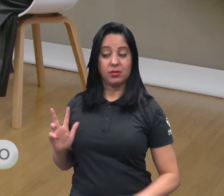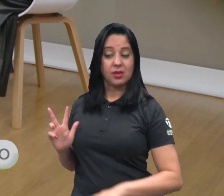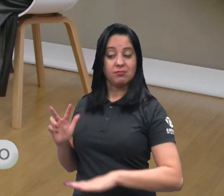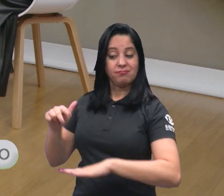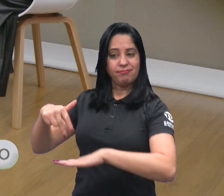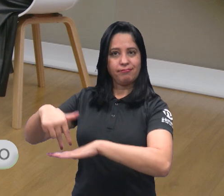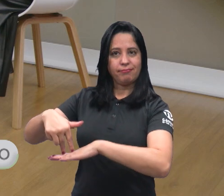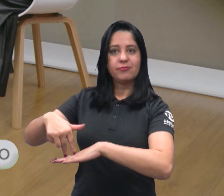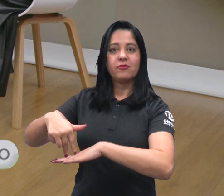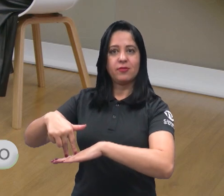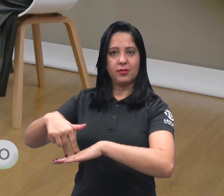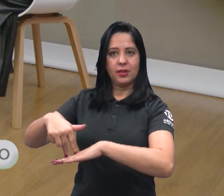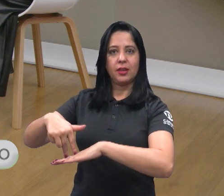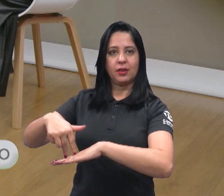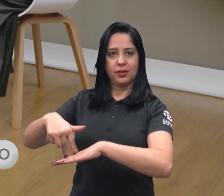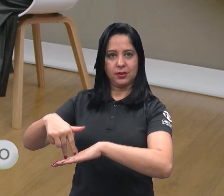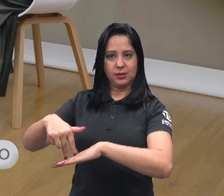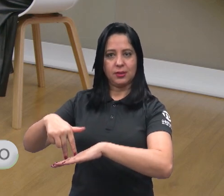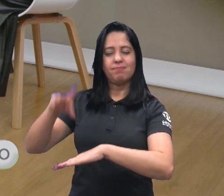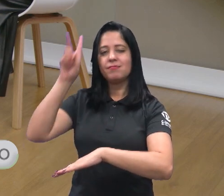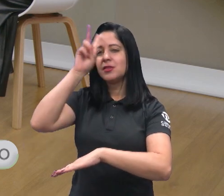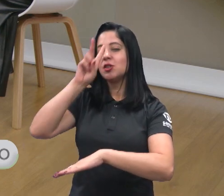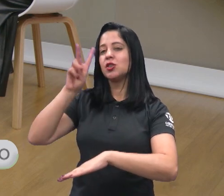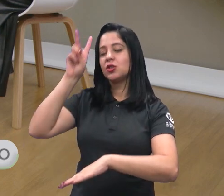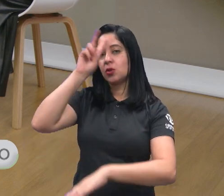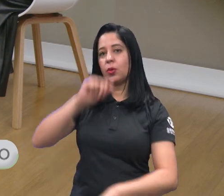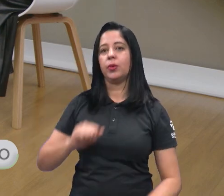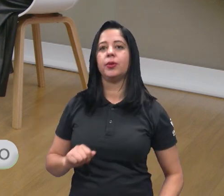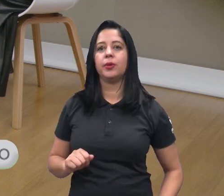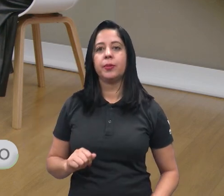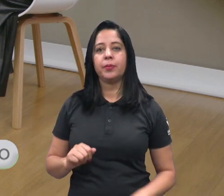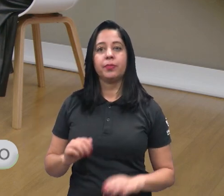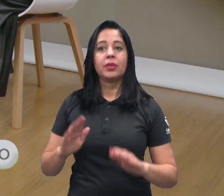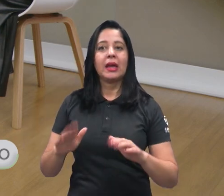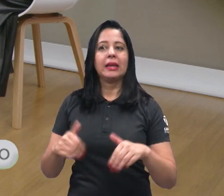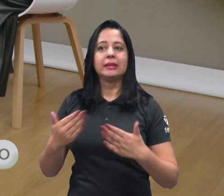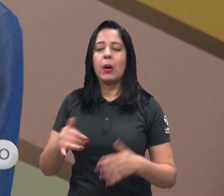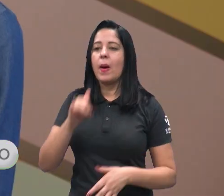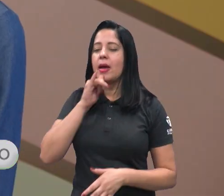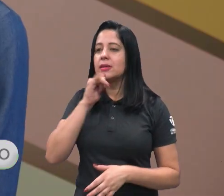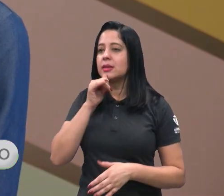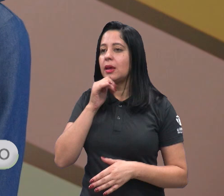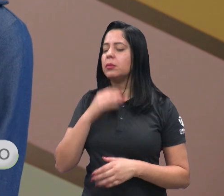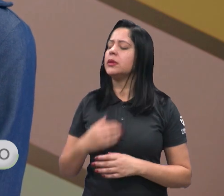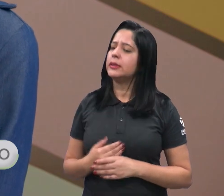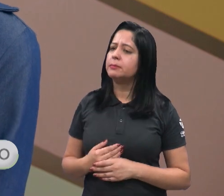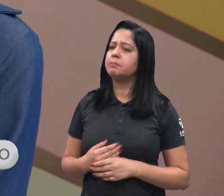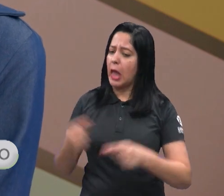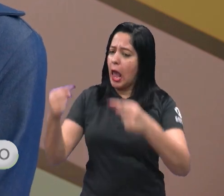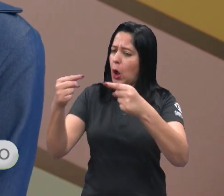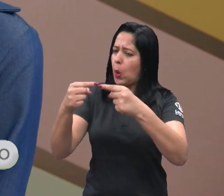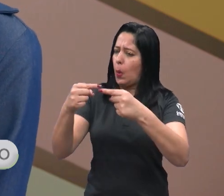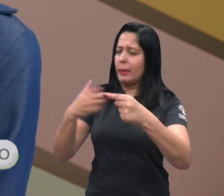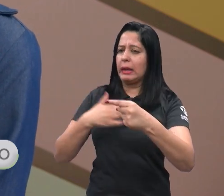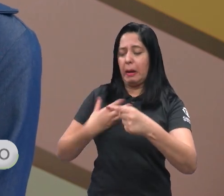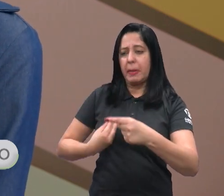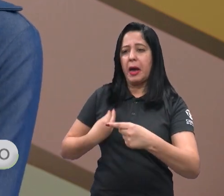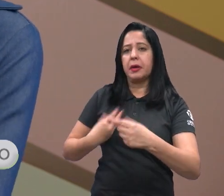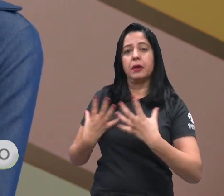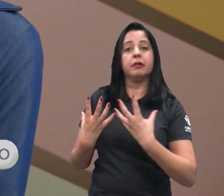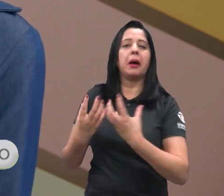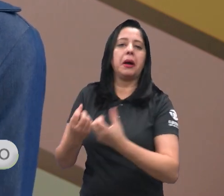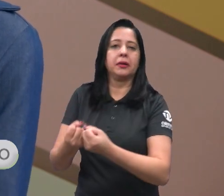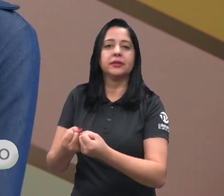priorizar e a ser protagonista da sua história. Então, ver o que realmente faz sentido para ela, o que não faz e principalmente